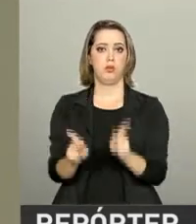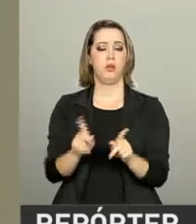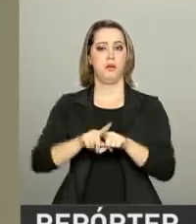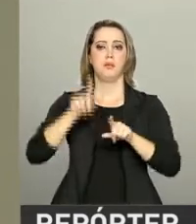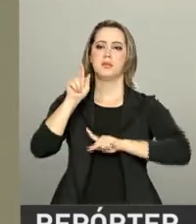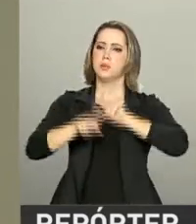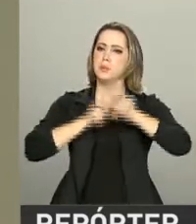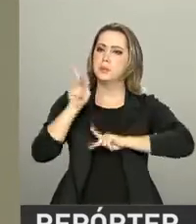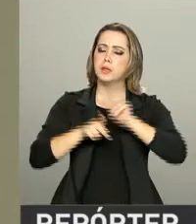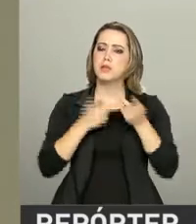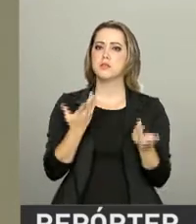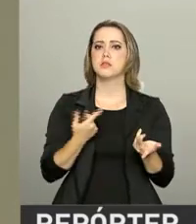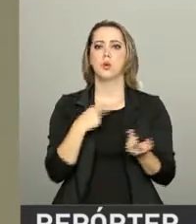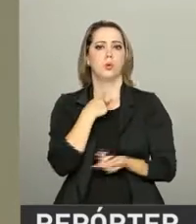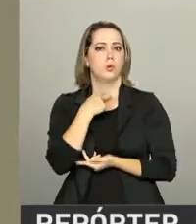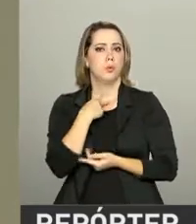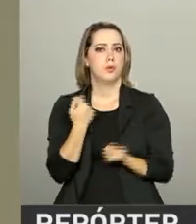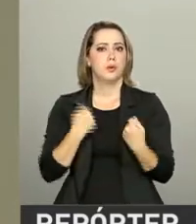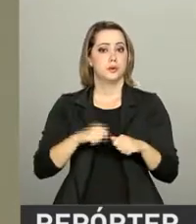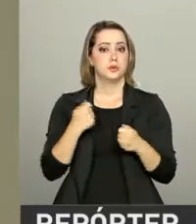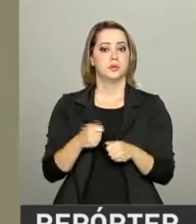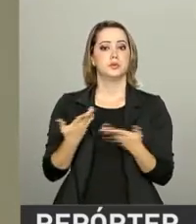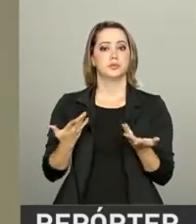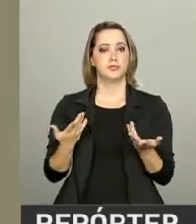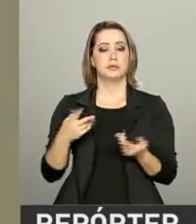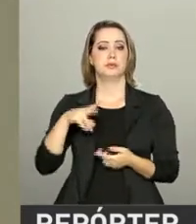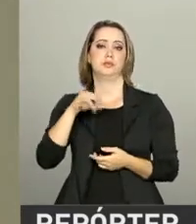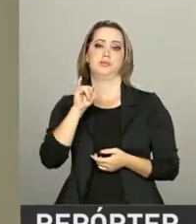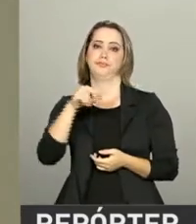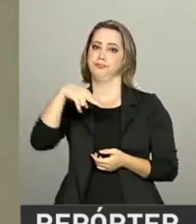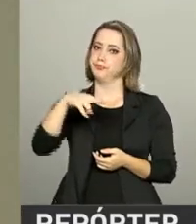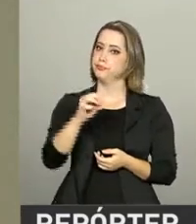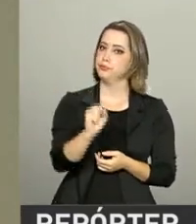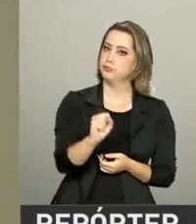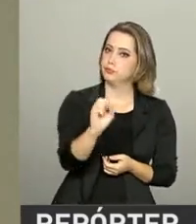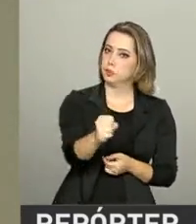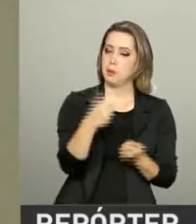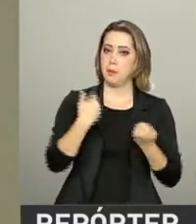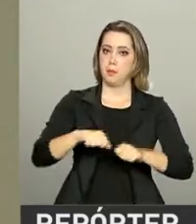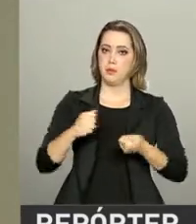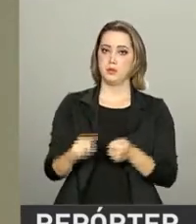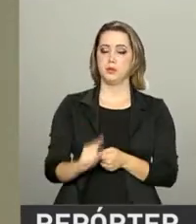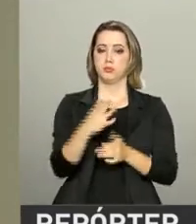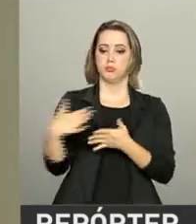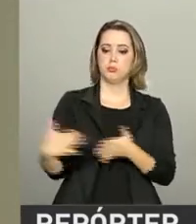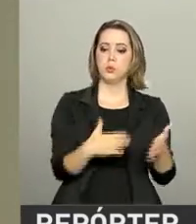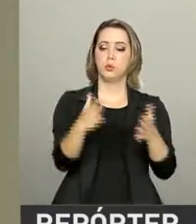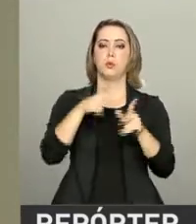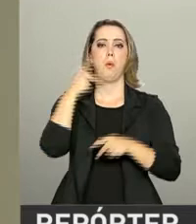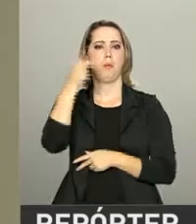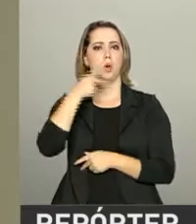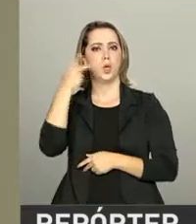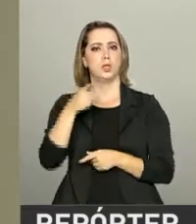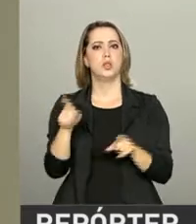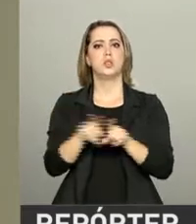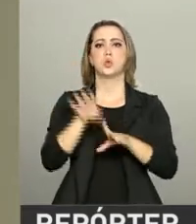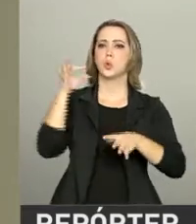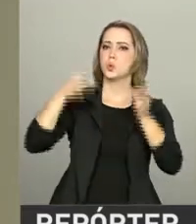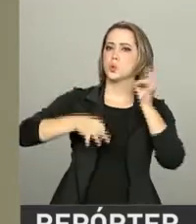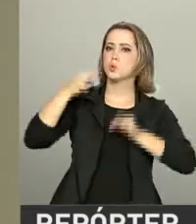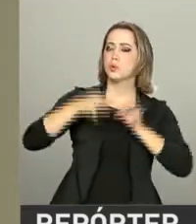geral não pode cair no regime da previdência tem que haver uma convergência políticos juízes